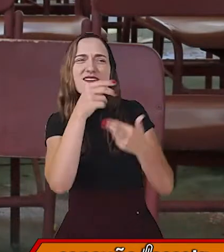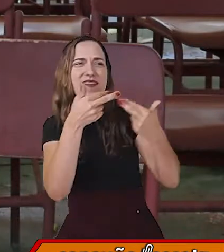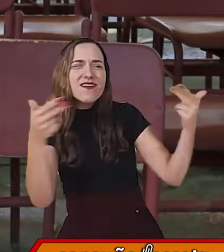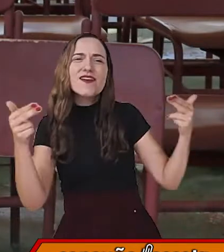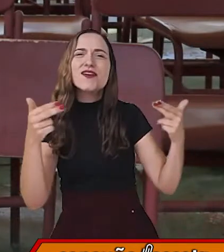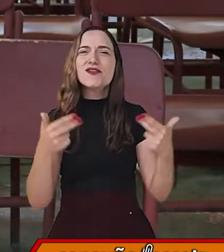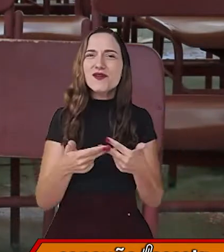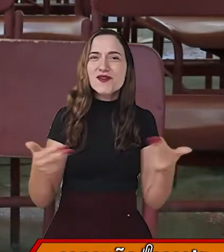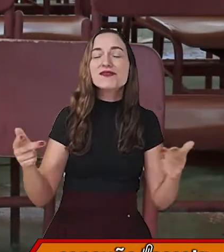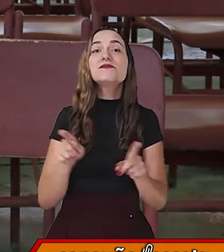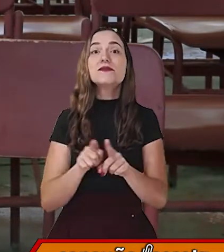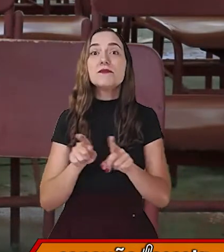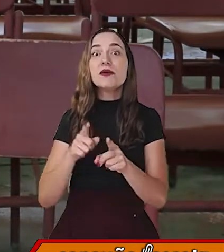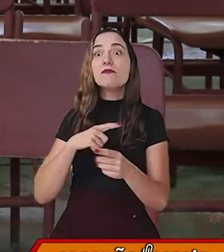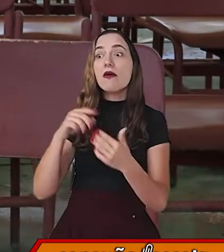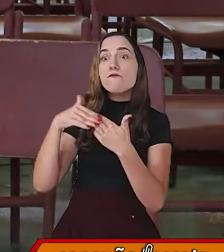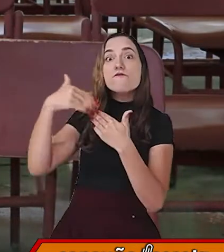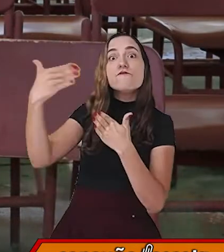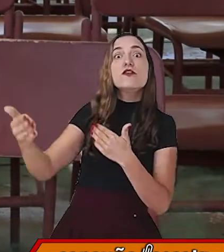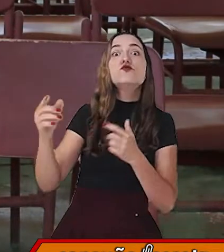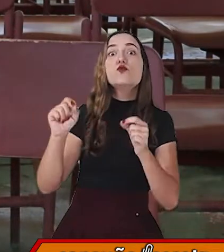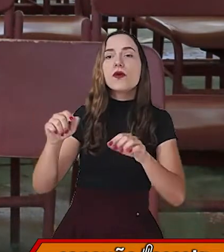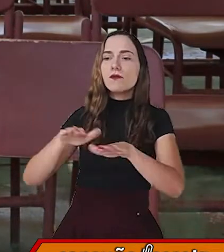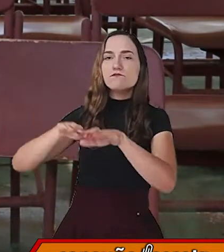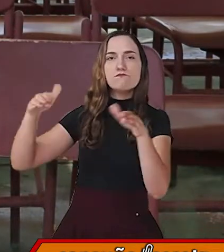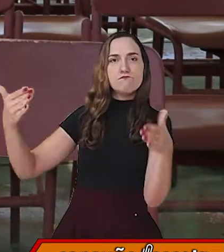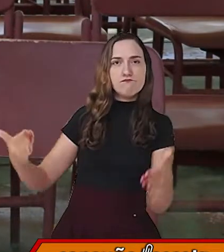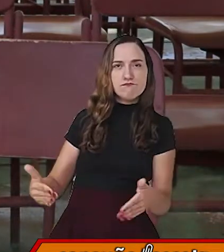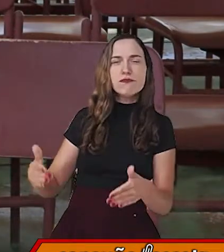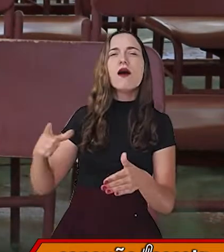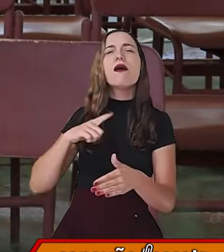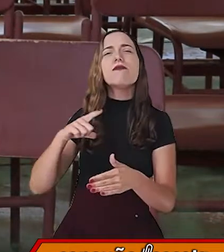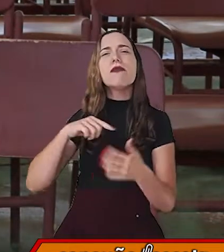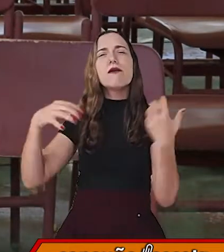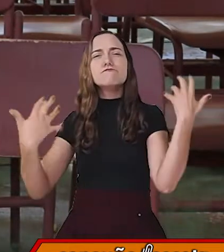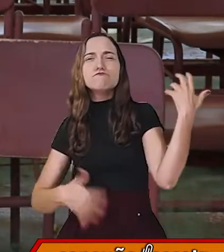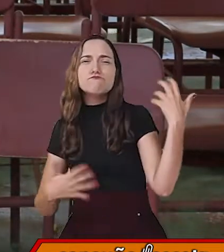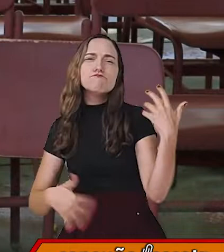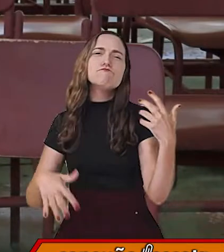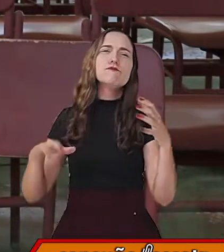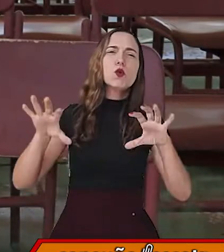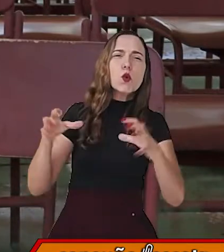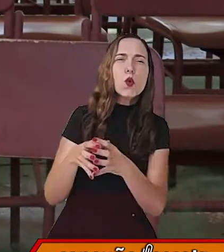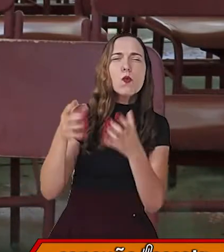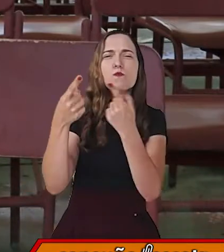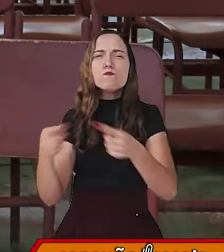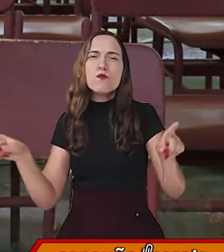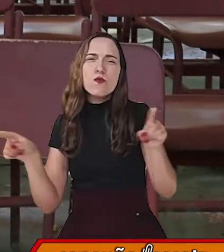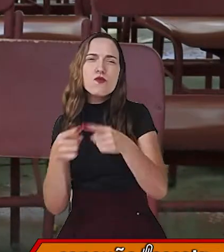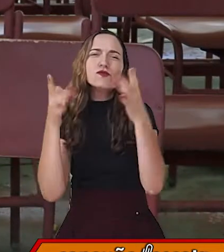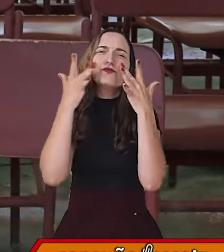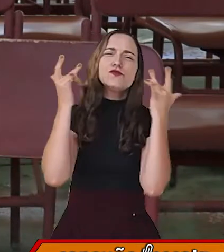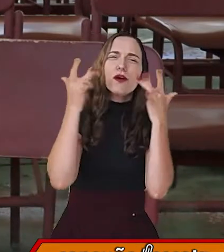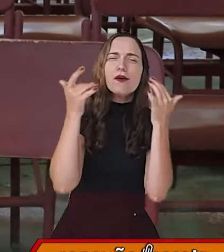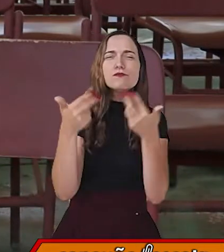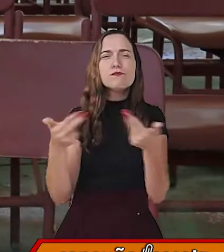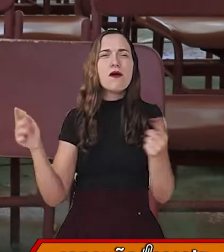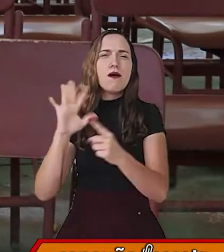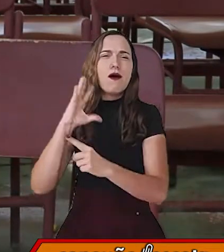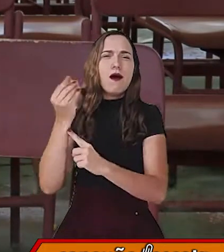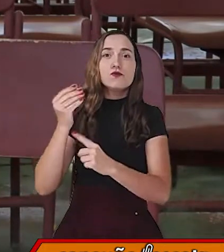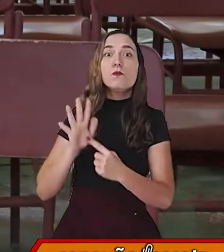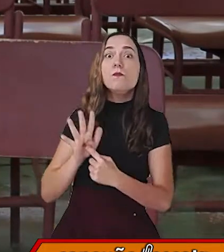meio ambiente. Bem aqui na minha frente tem um auditório, onde são apresentadas músicas, teatros e outras